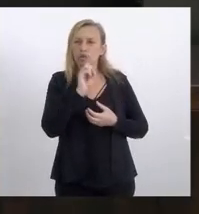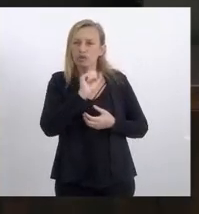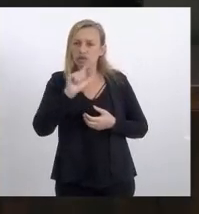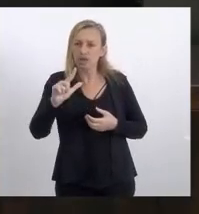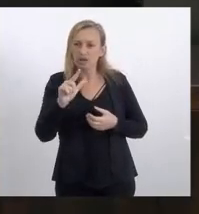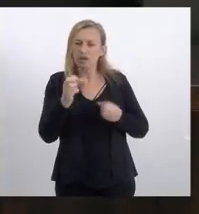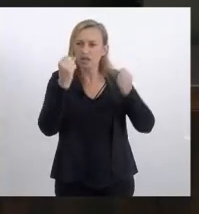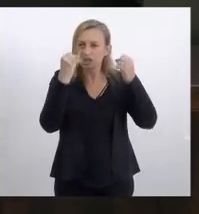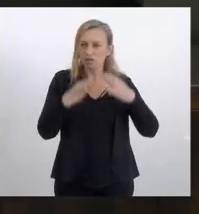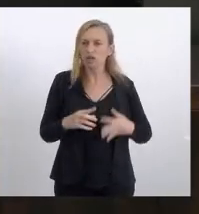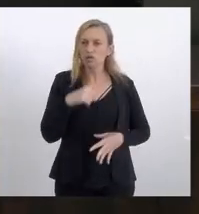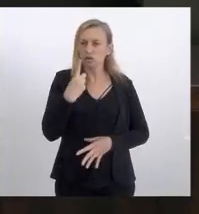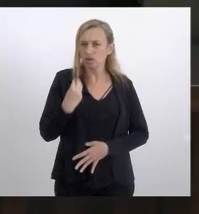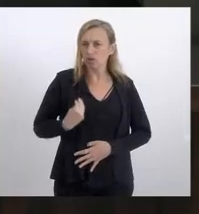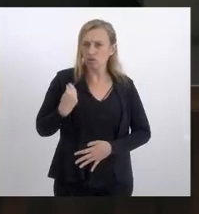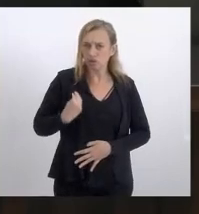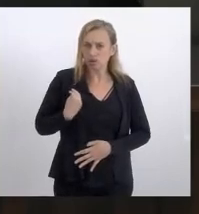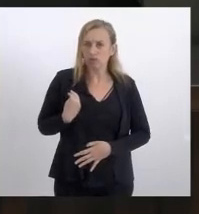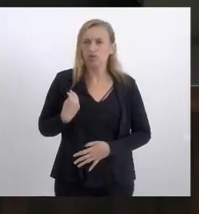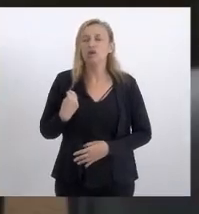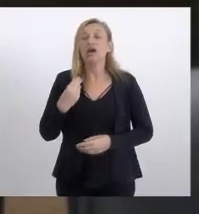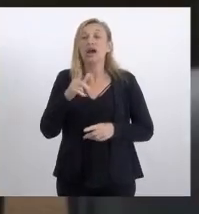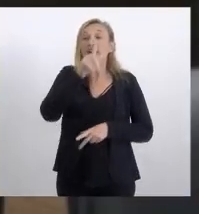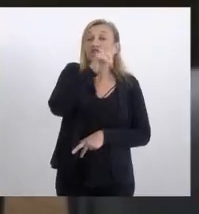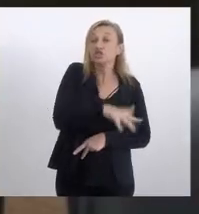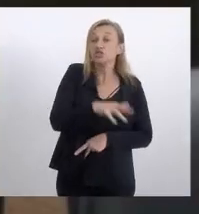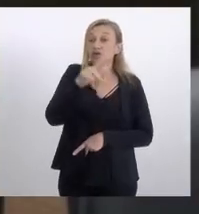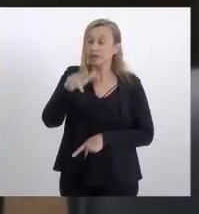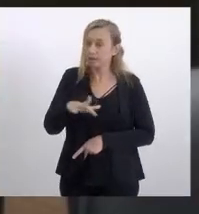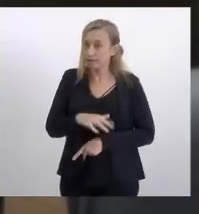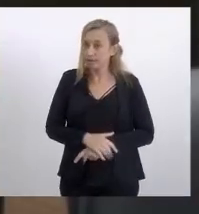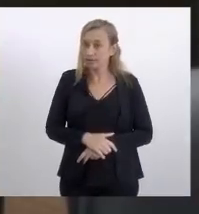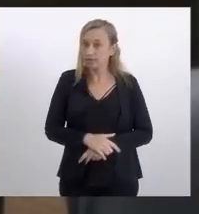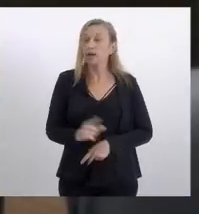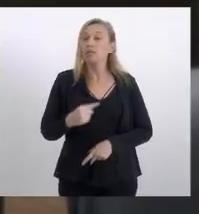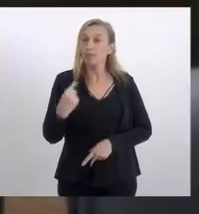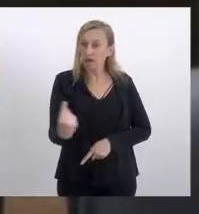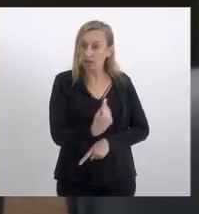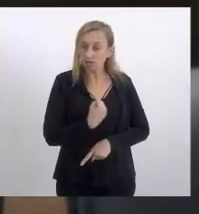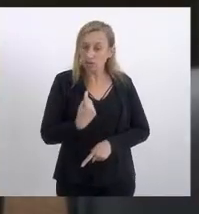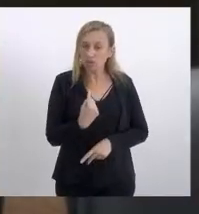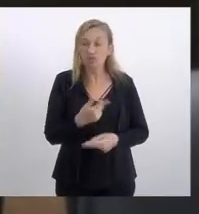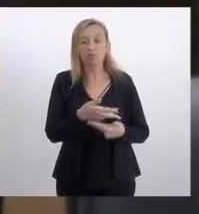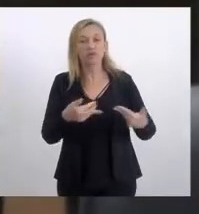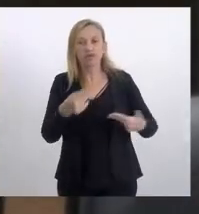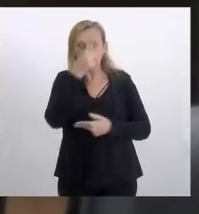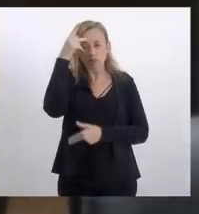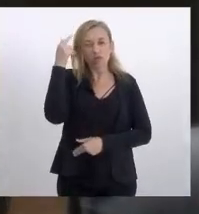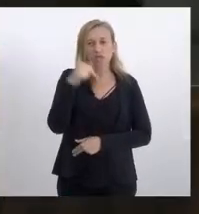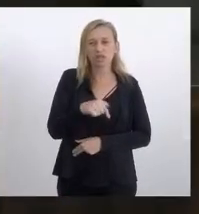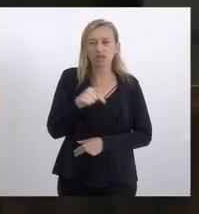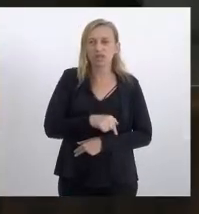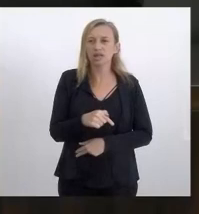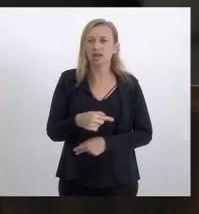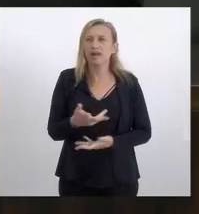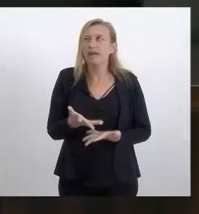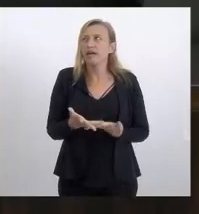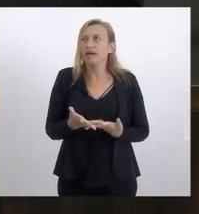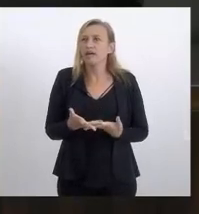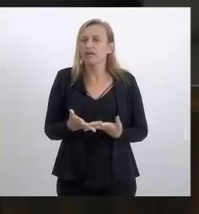como nós estamos ao vivo a diferença para nós para muitos aqui é uma